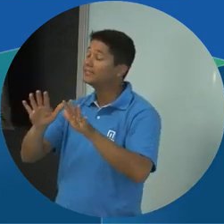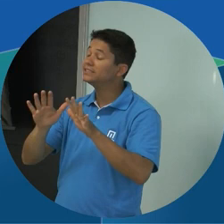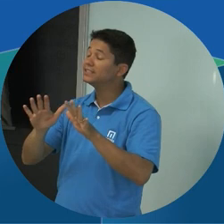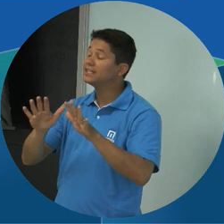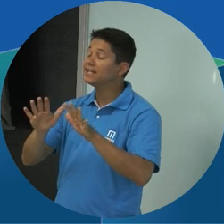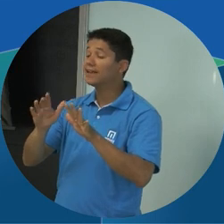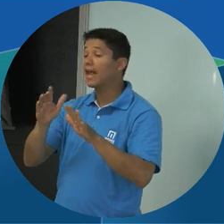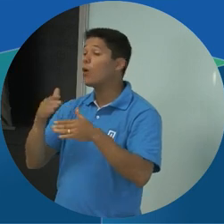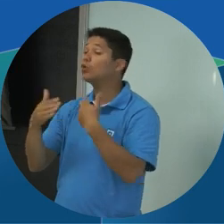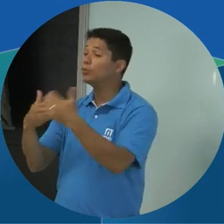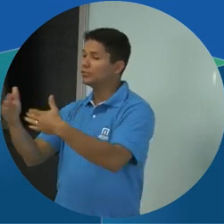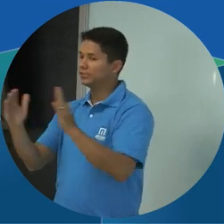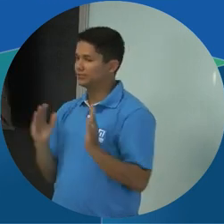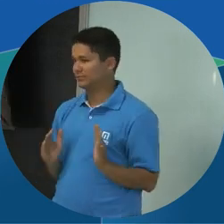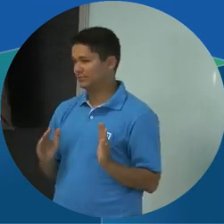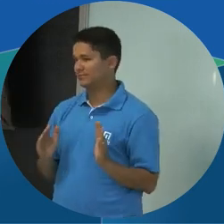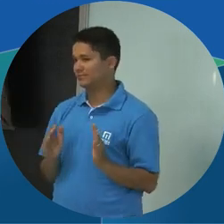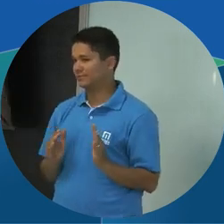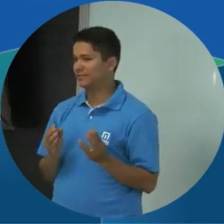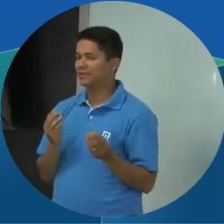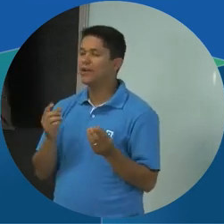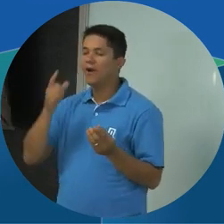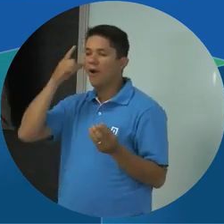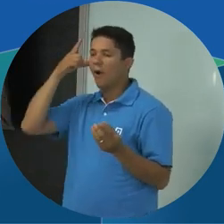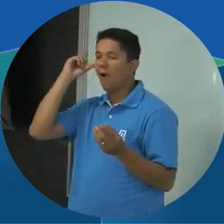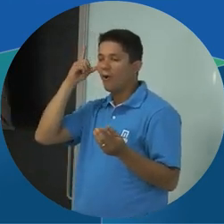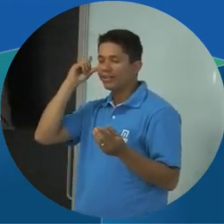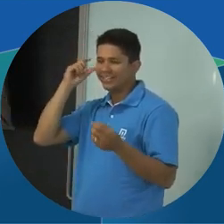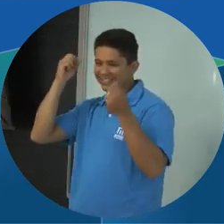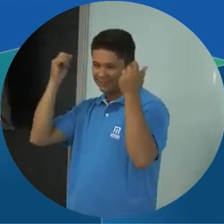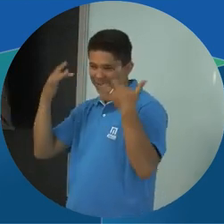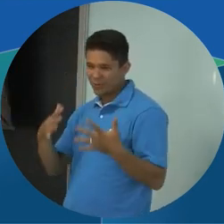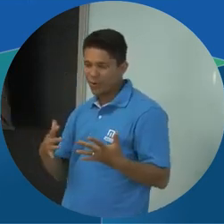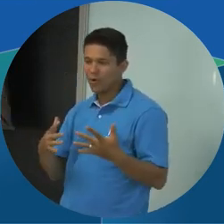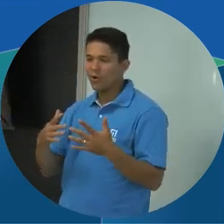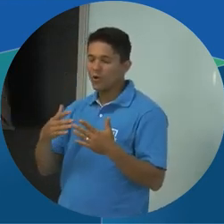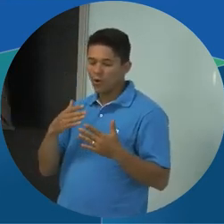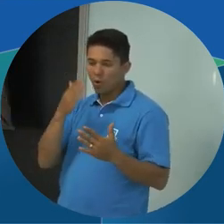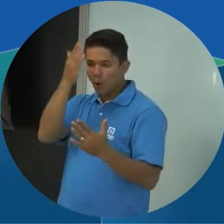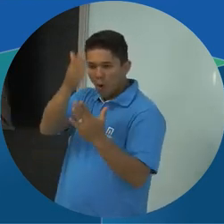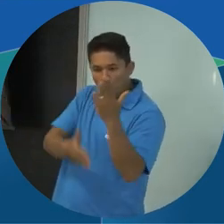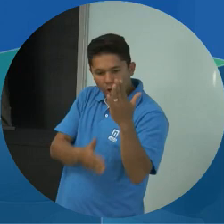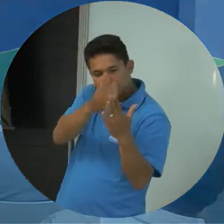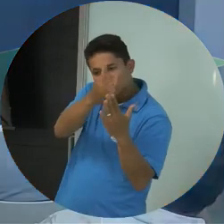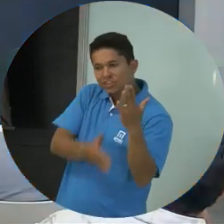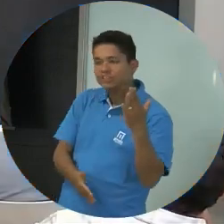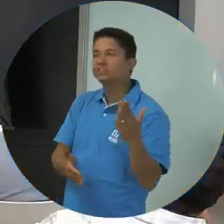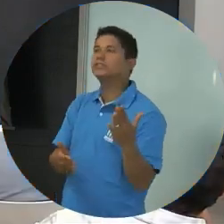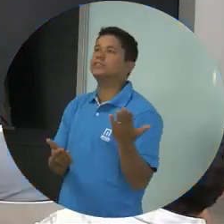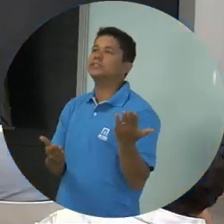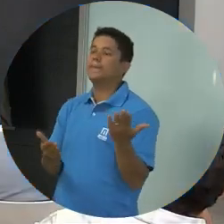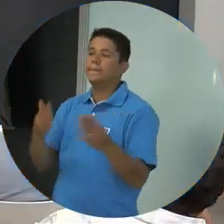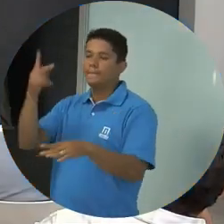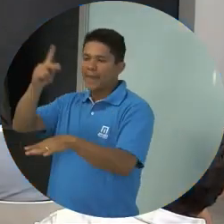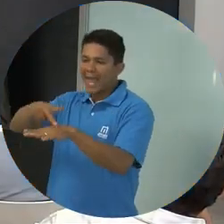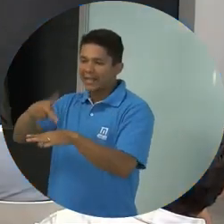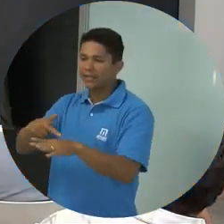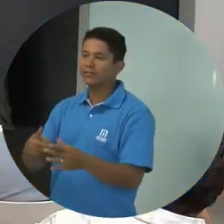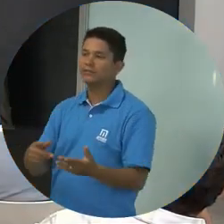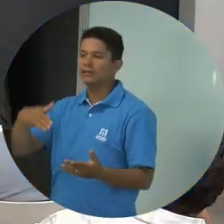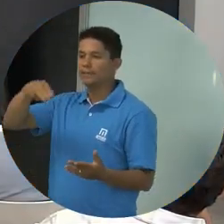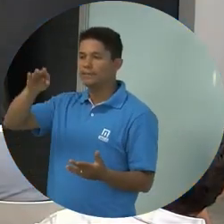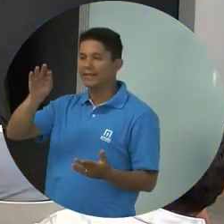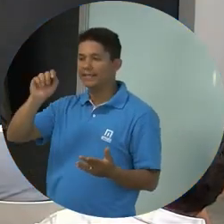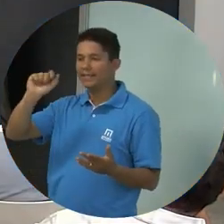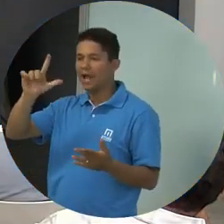né? A gente falou sobre o processo de corte de pedra, corte de metal. Para que você possa fazer esse corte, aí você tem que